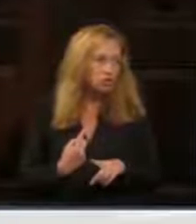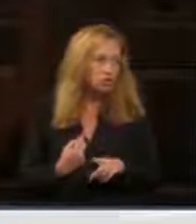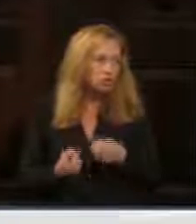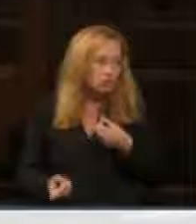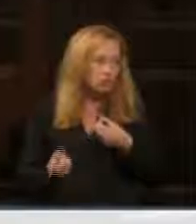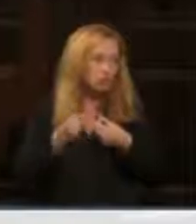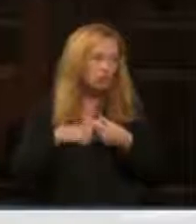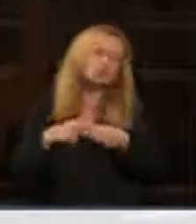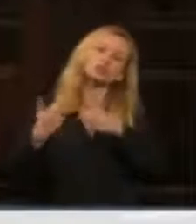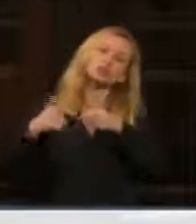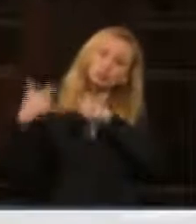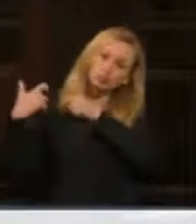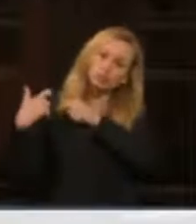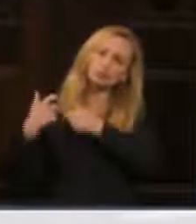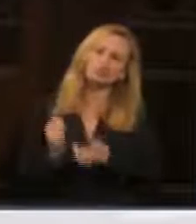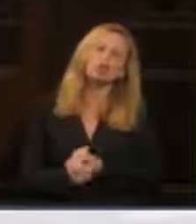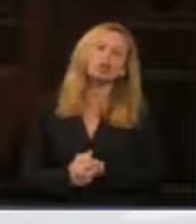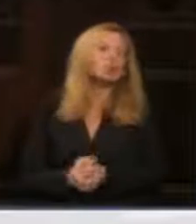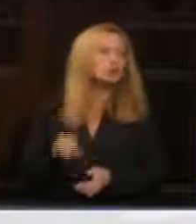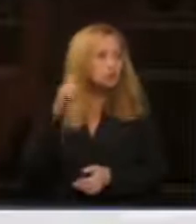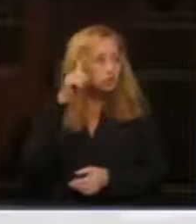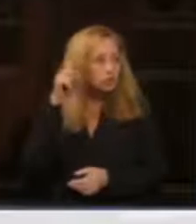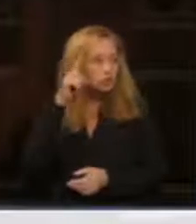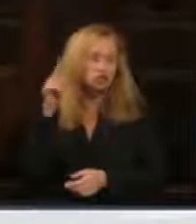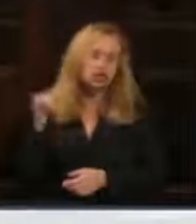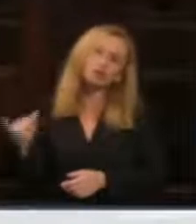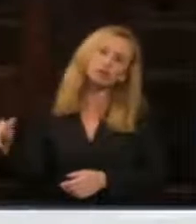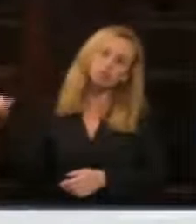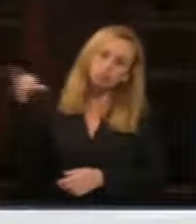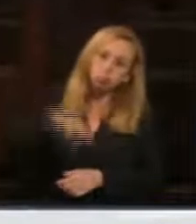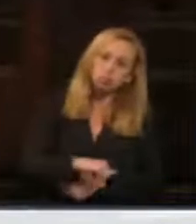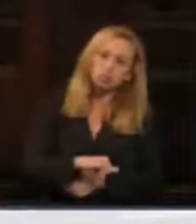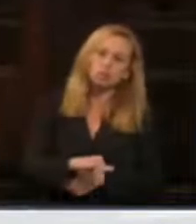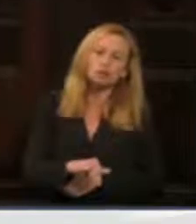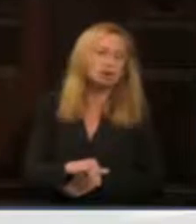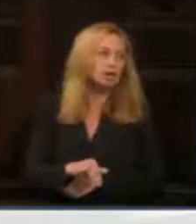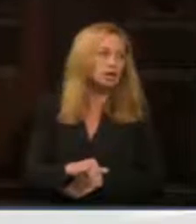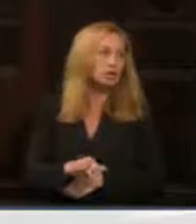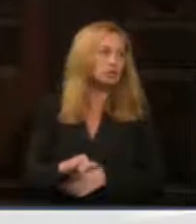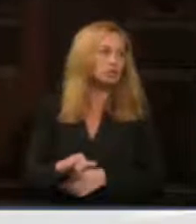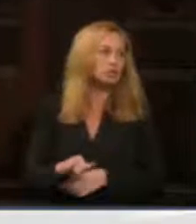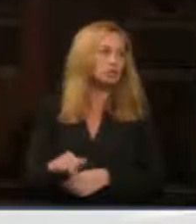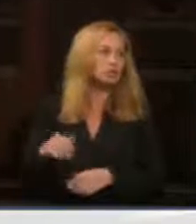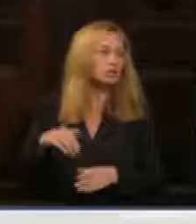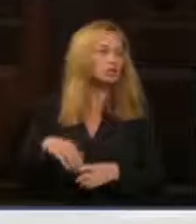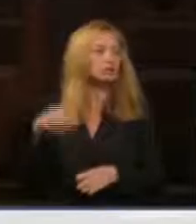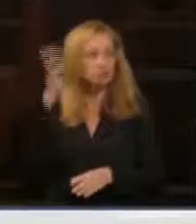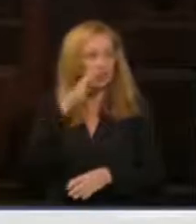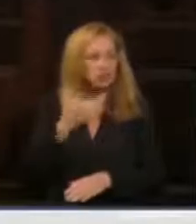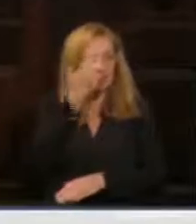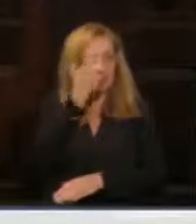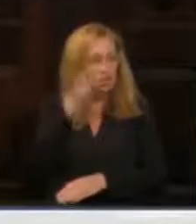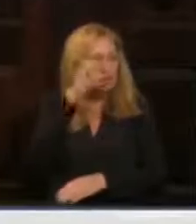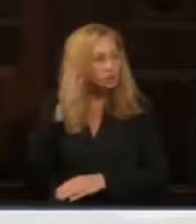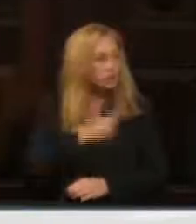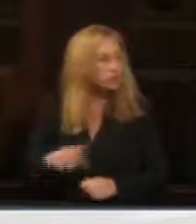dias caia um avião 734 aqui no Brasil. Muito obrigado, senhor presidente.